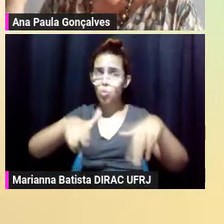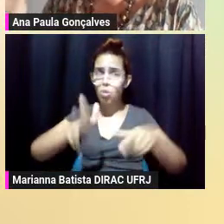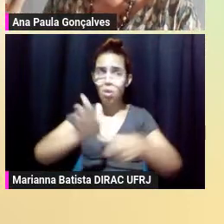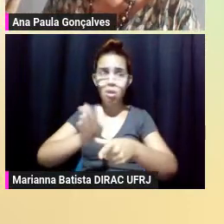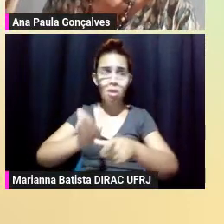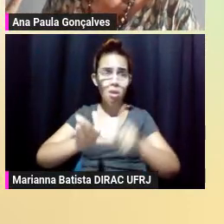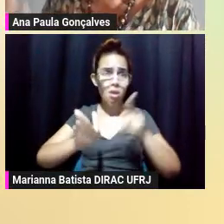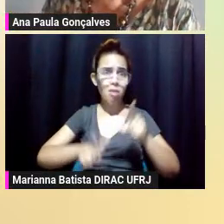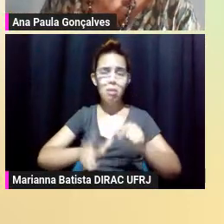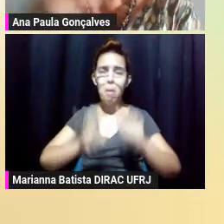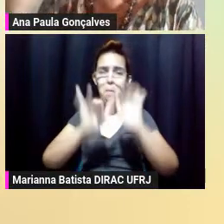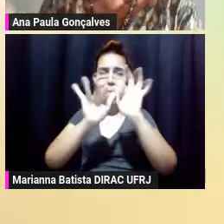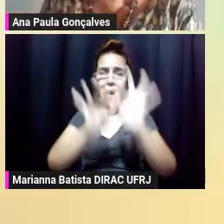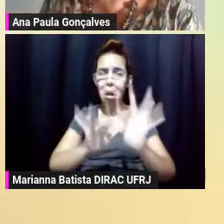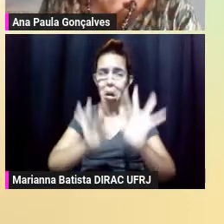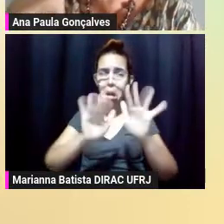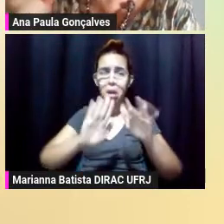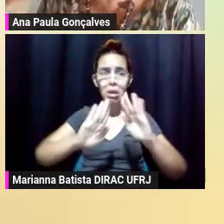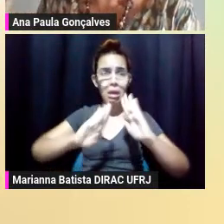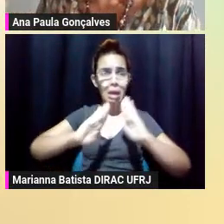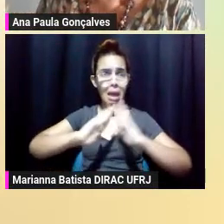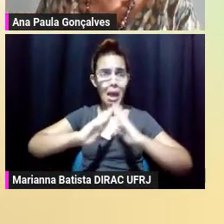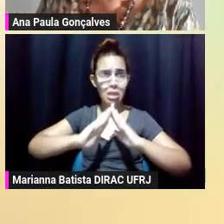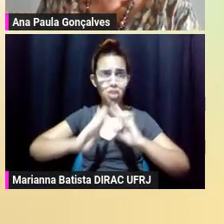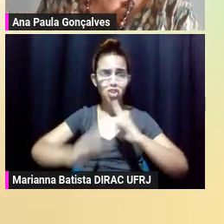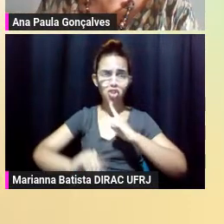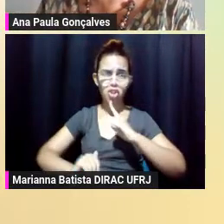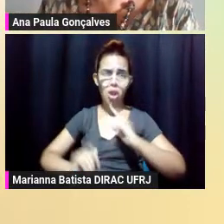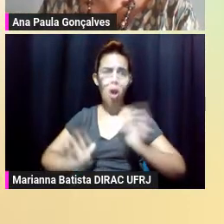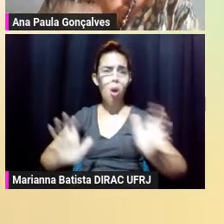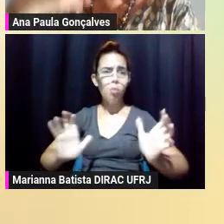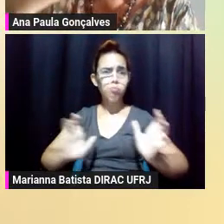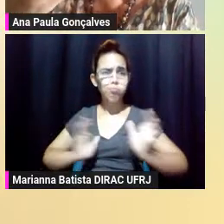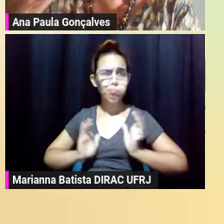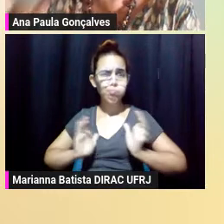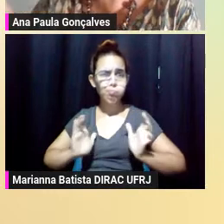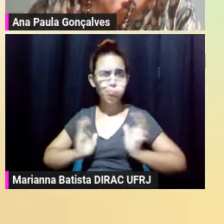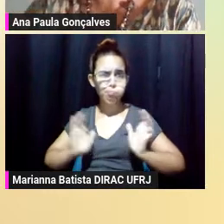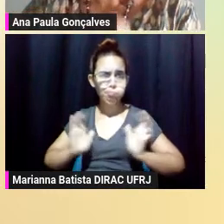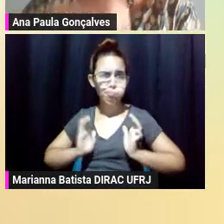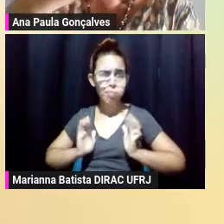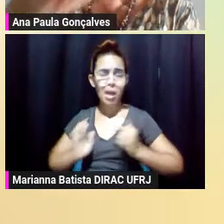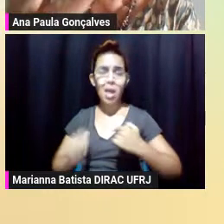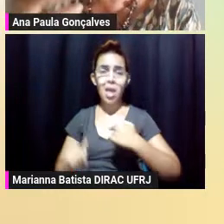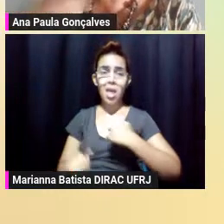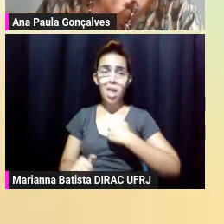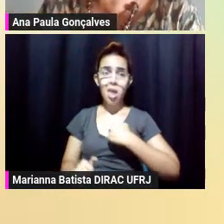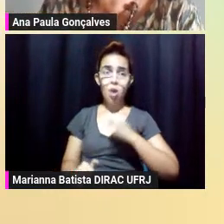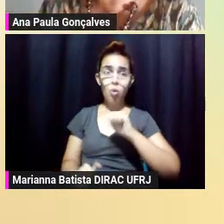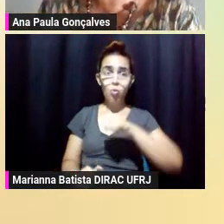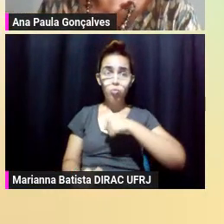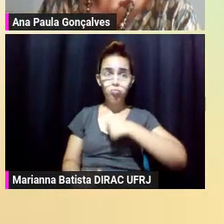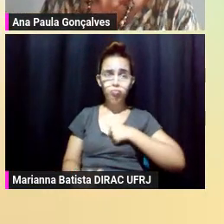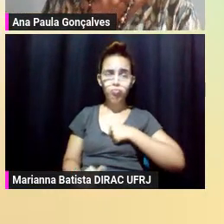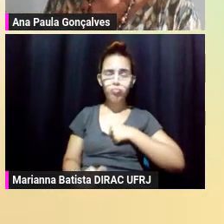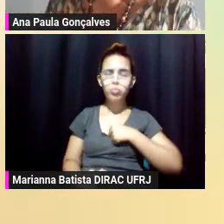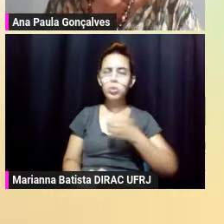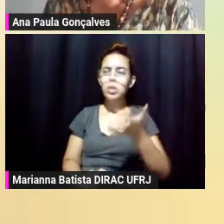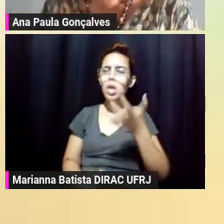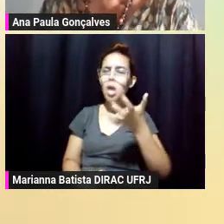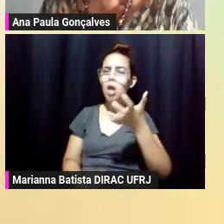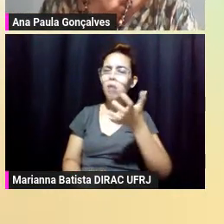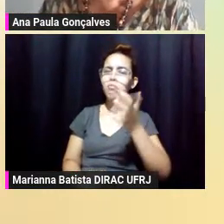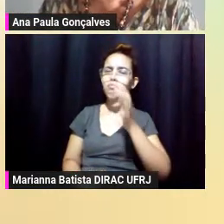tinha computador em casa era riquíssimo, poucos tinham esse acesso, e eu, atrevida, decidi fazer essa seleção. No